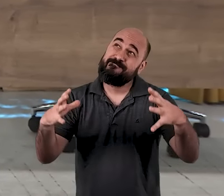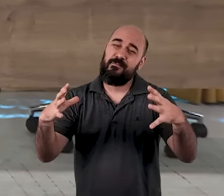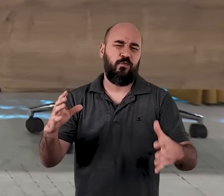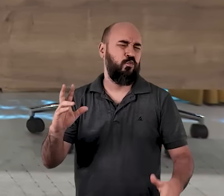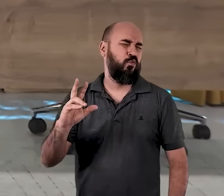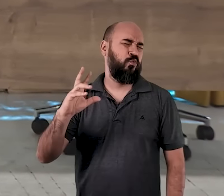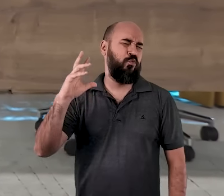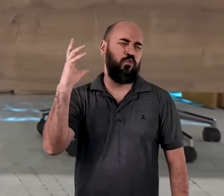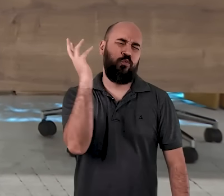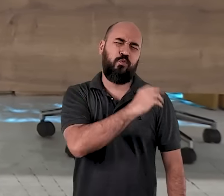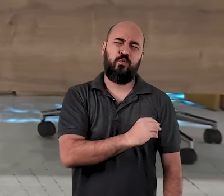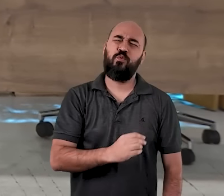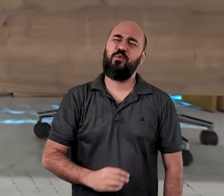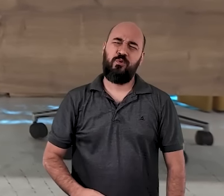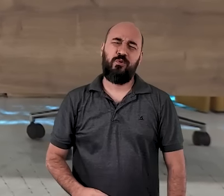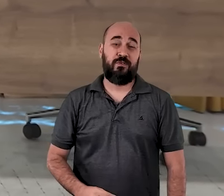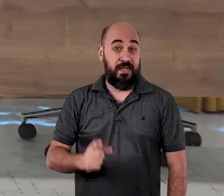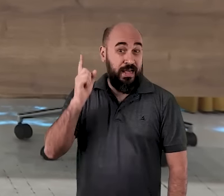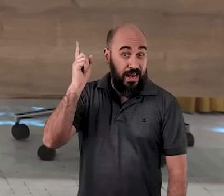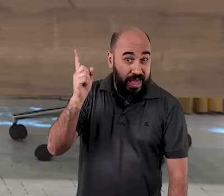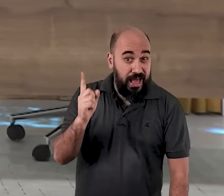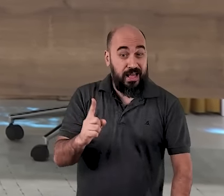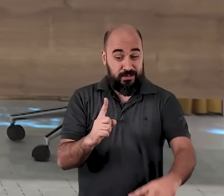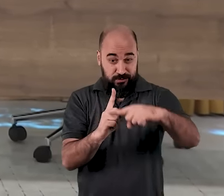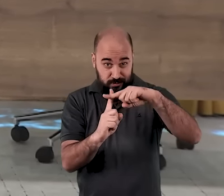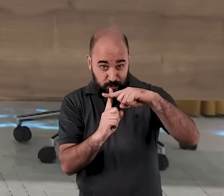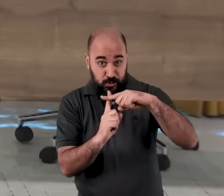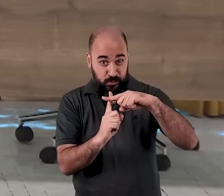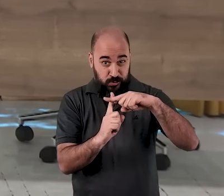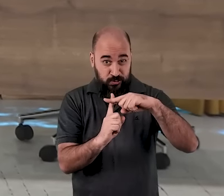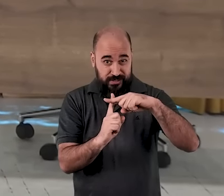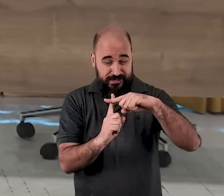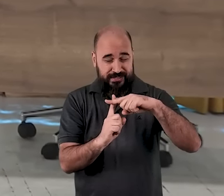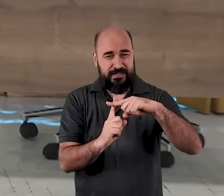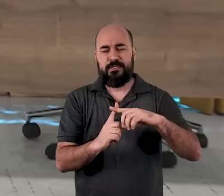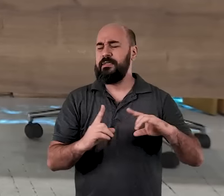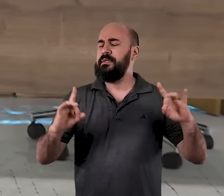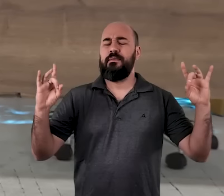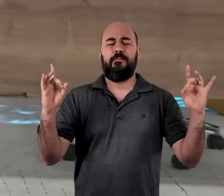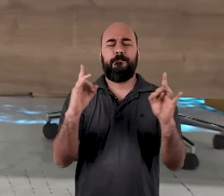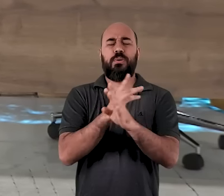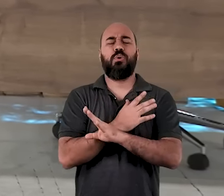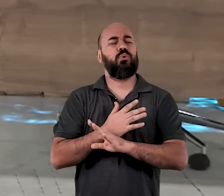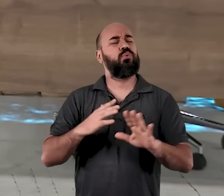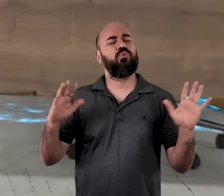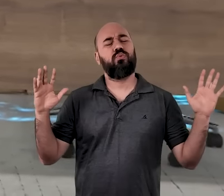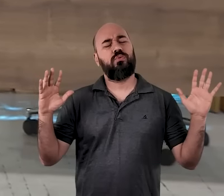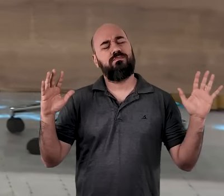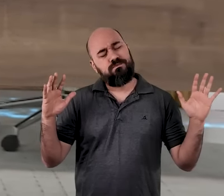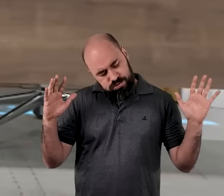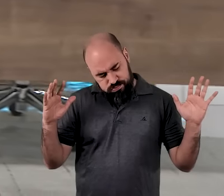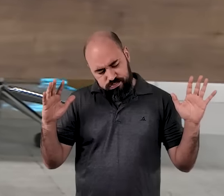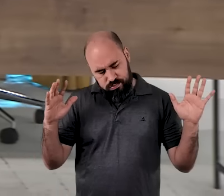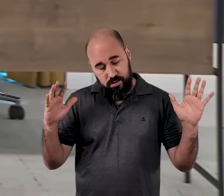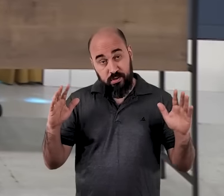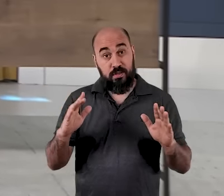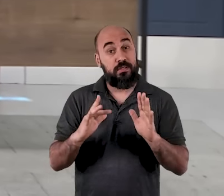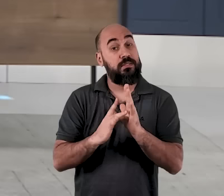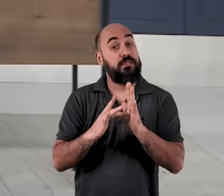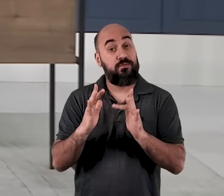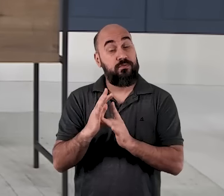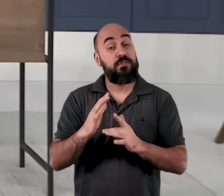dia. Lá na cruz, quando Cristo disse as palavras "está consumado", você sabe, Jesus estava dizendo